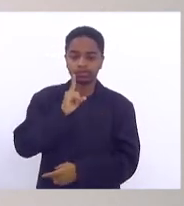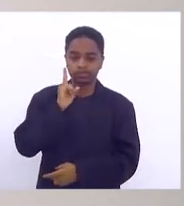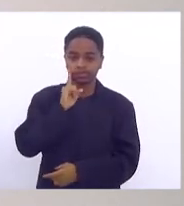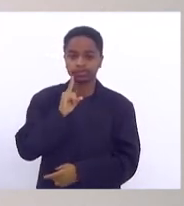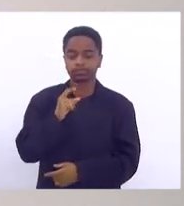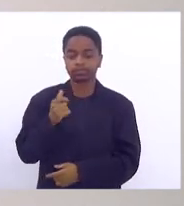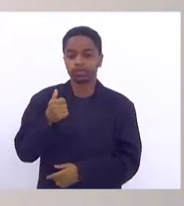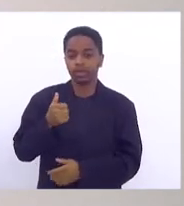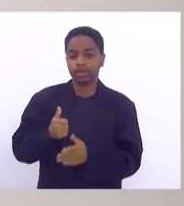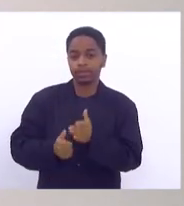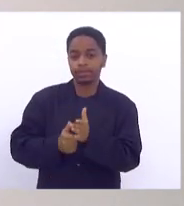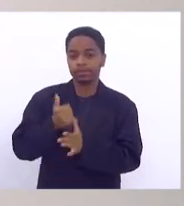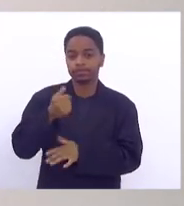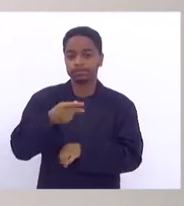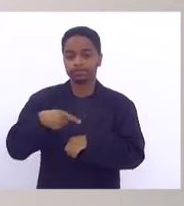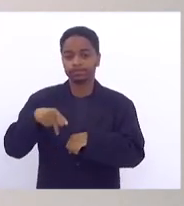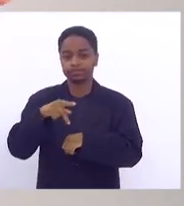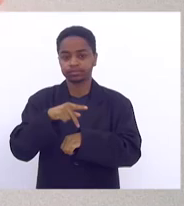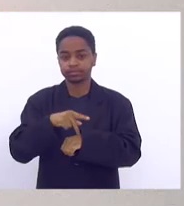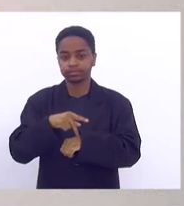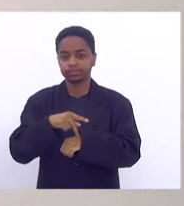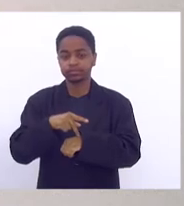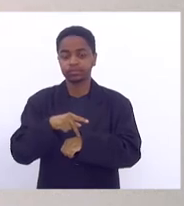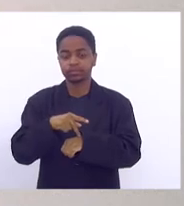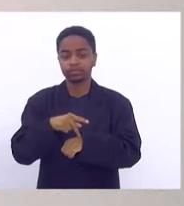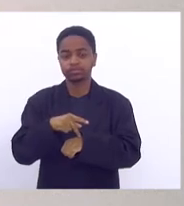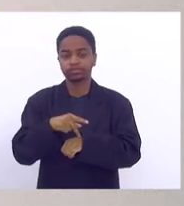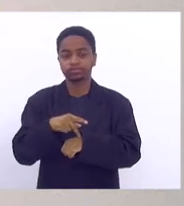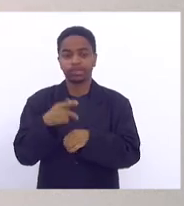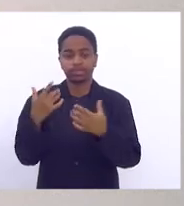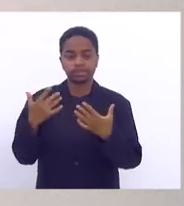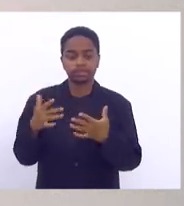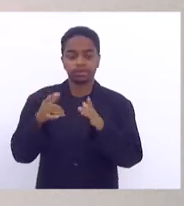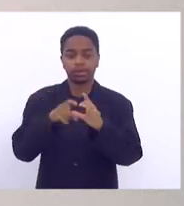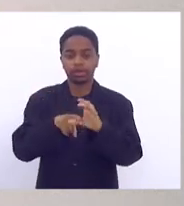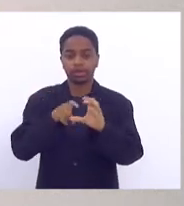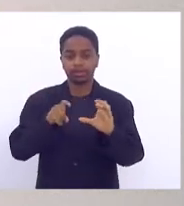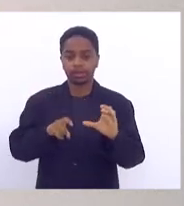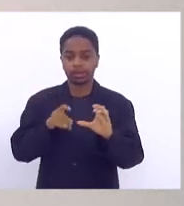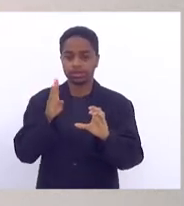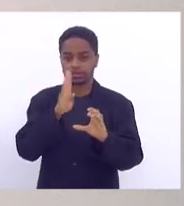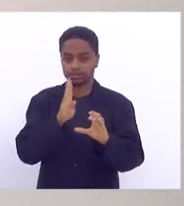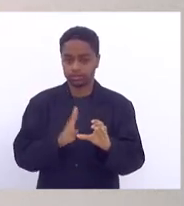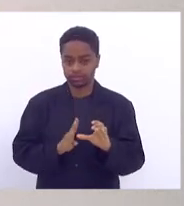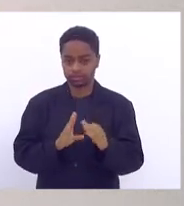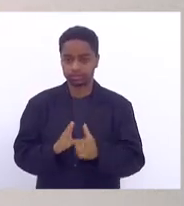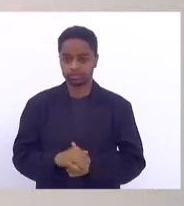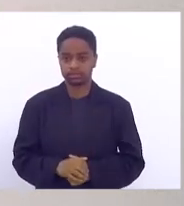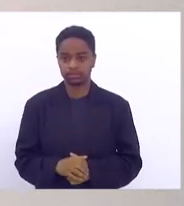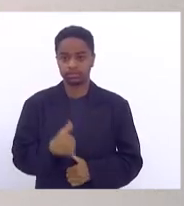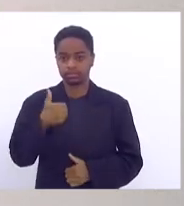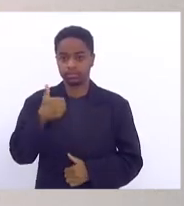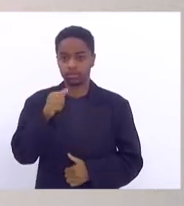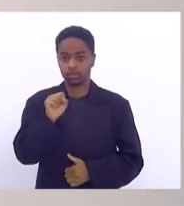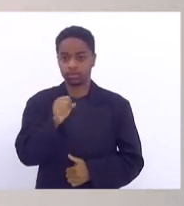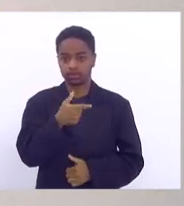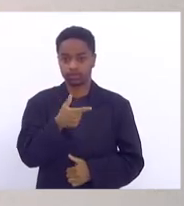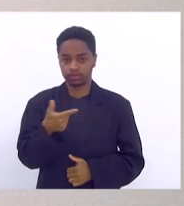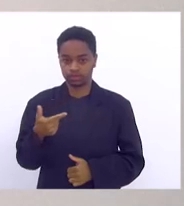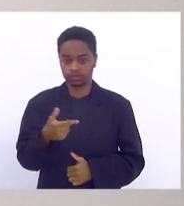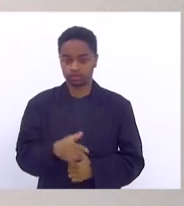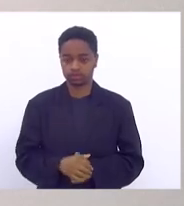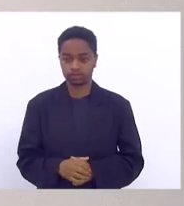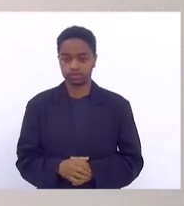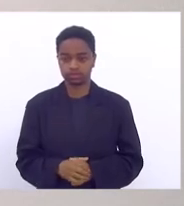primeiro país a reconhecer a independência do Brasil eh em 1822